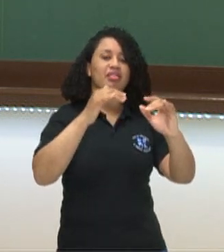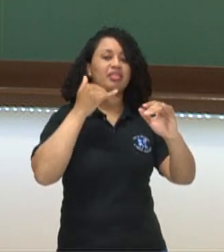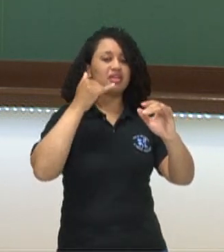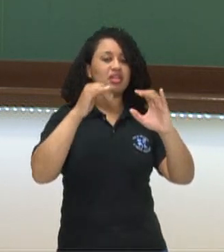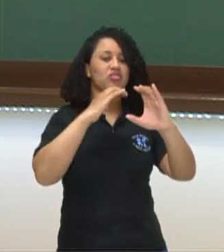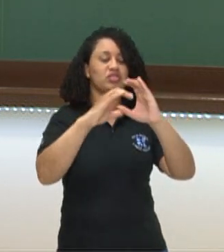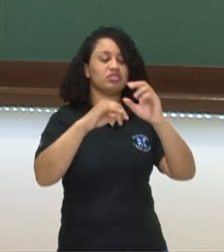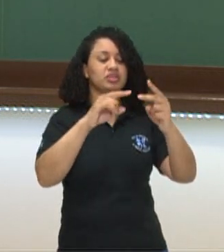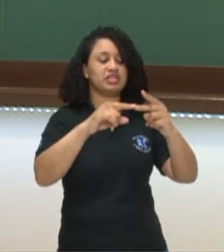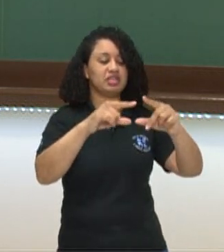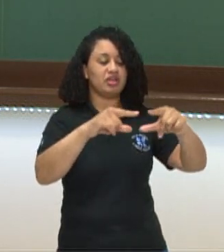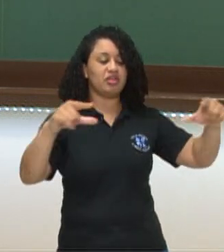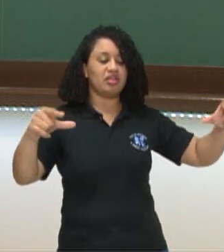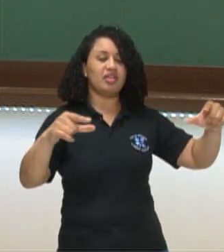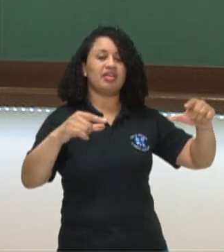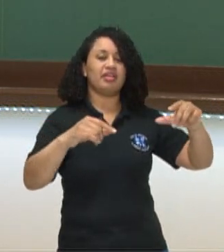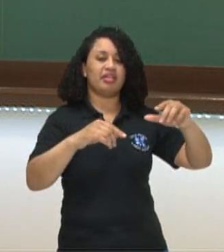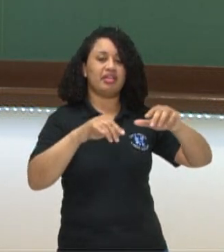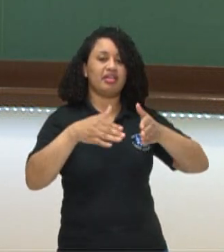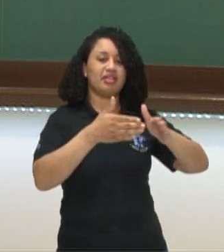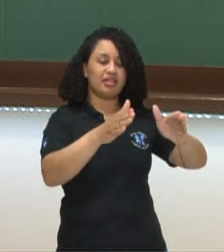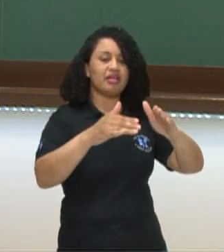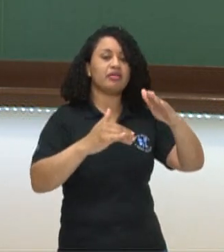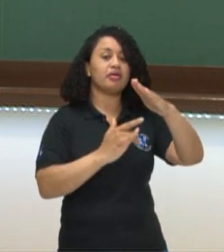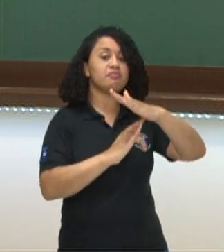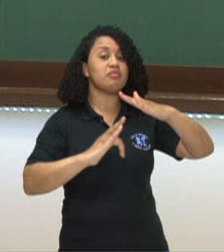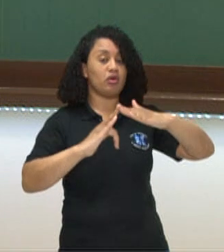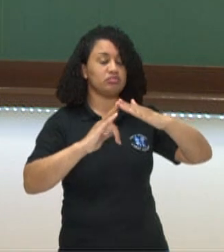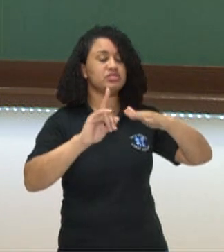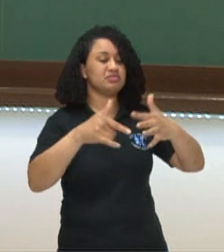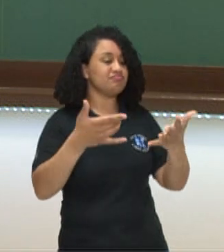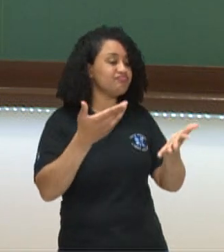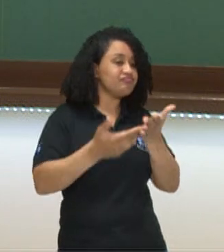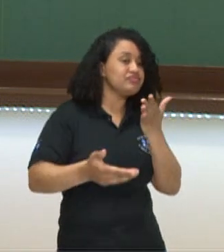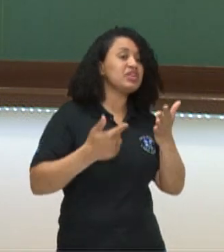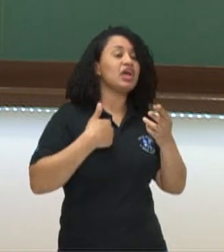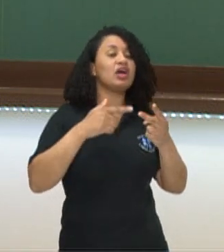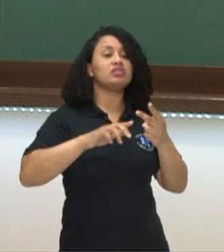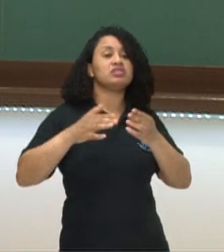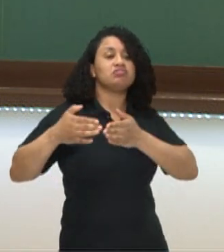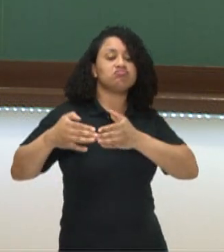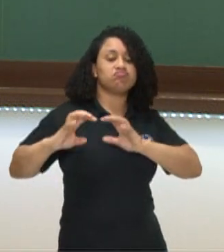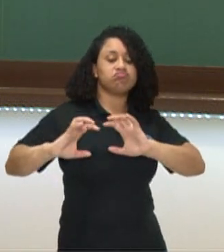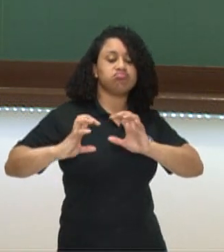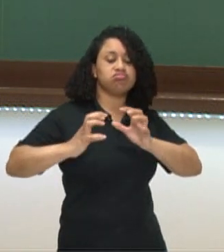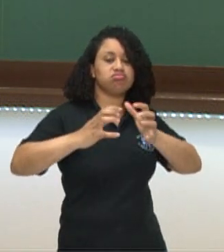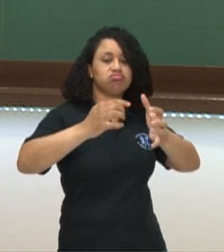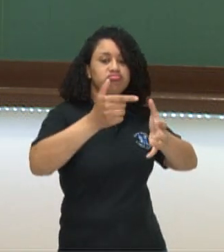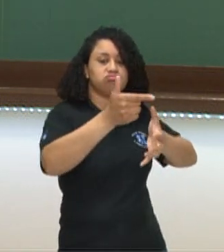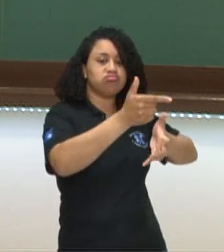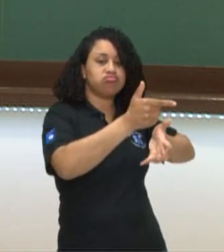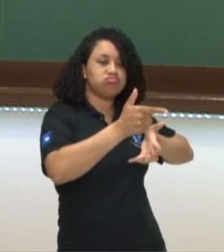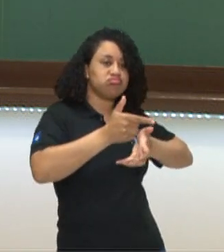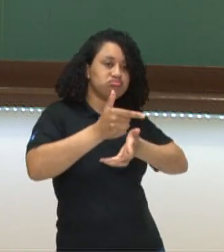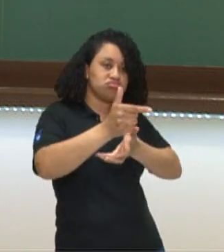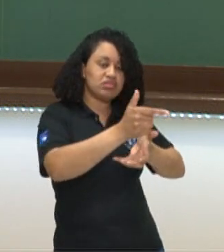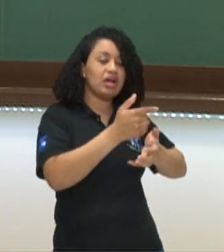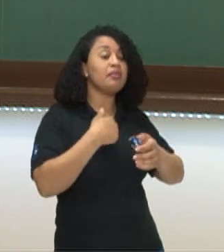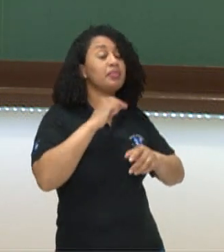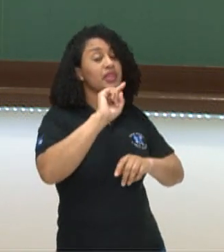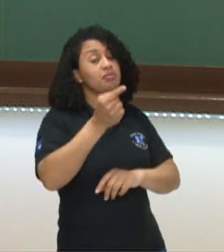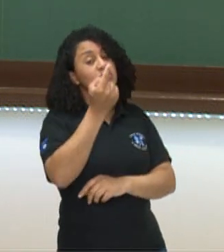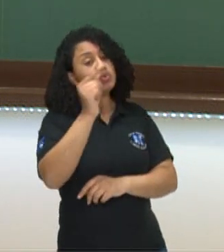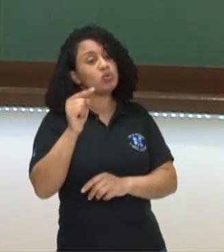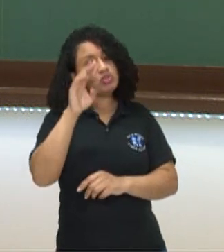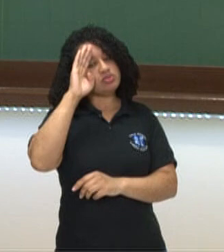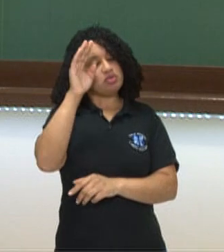e pontes. Depois, com o adversário perdido, o uso dos tanques de guerra e, por último, a infantaria para